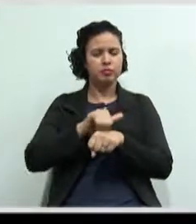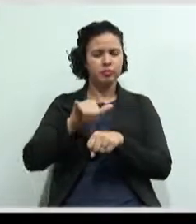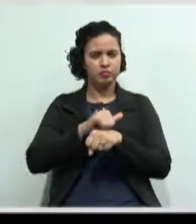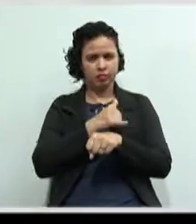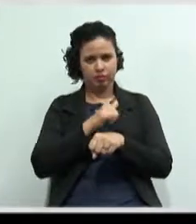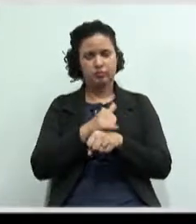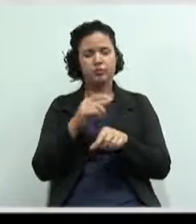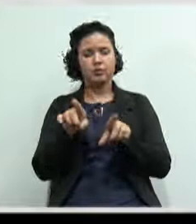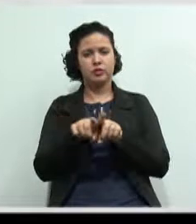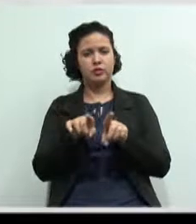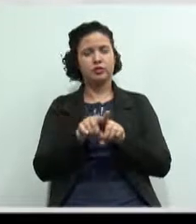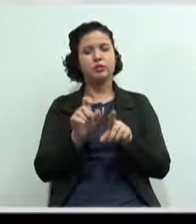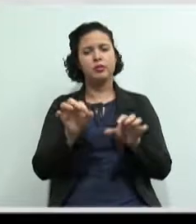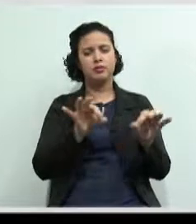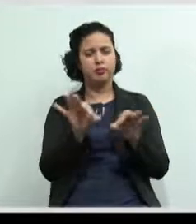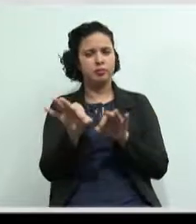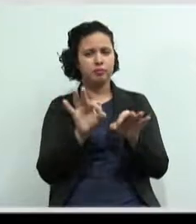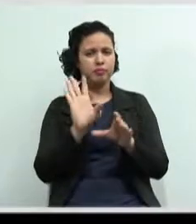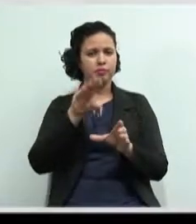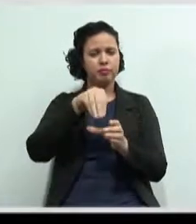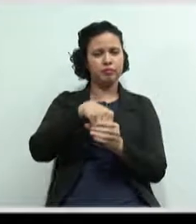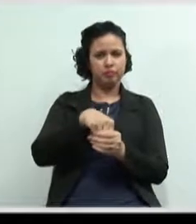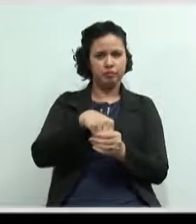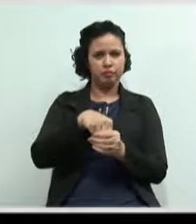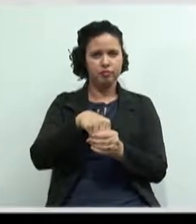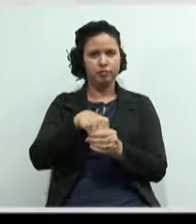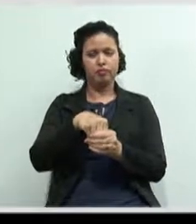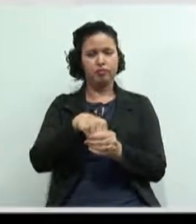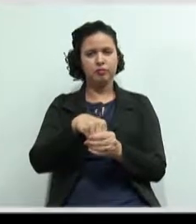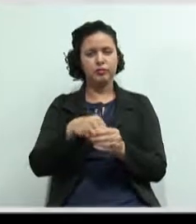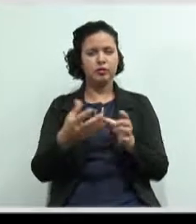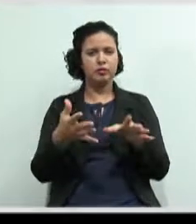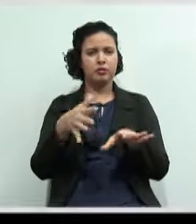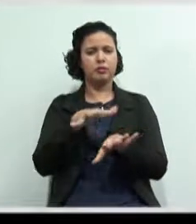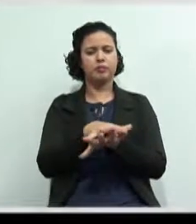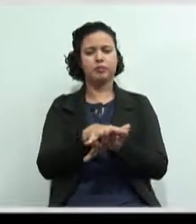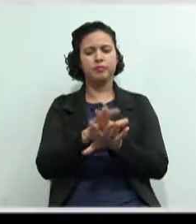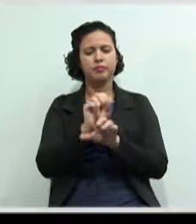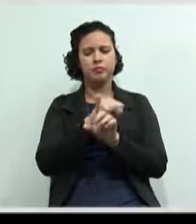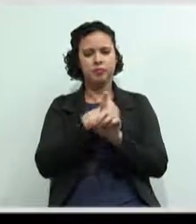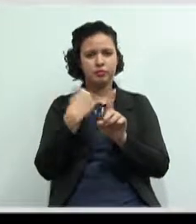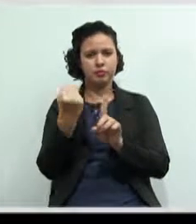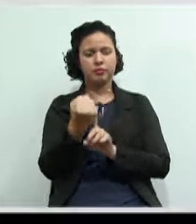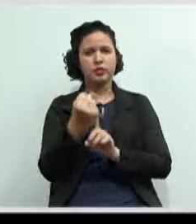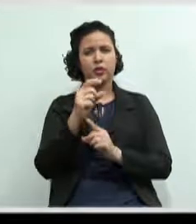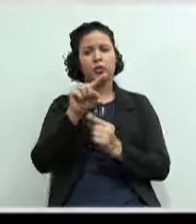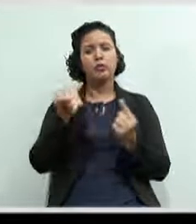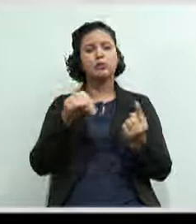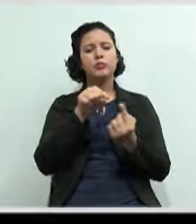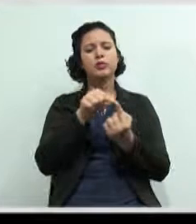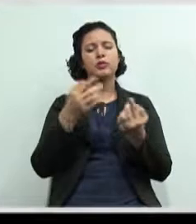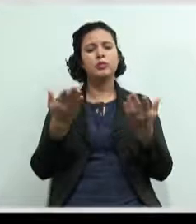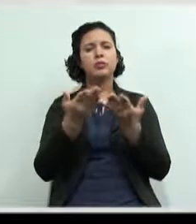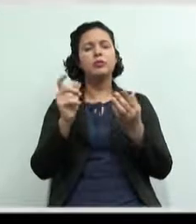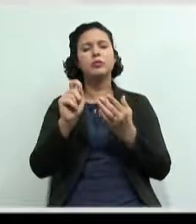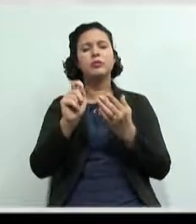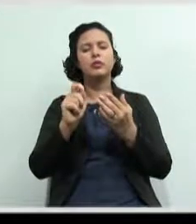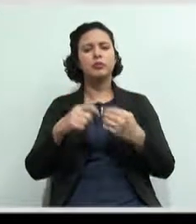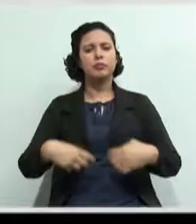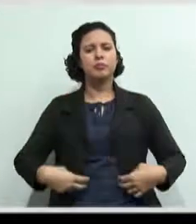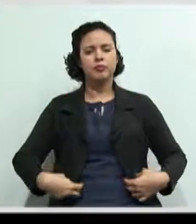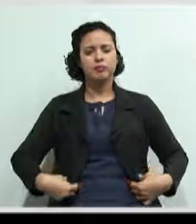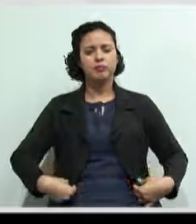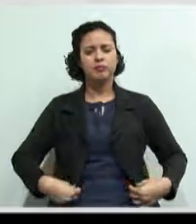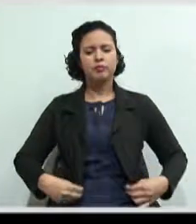também dos elementos do planejamento estratégico e inclusão social. Quais são então os objetivos da nossa disciplina, essa que é